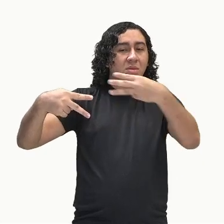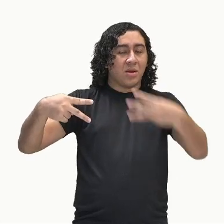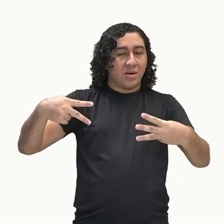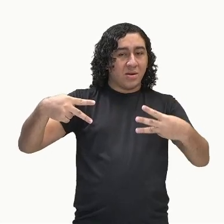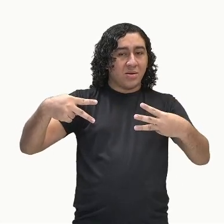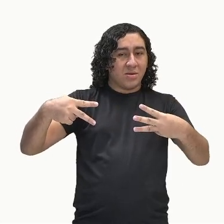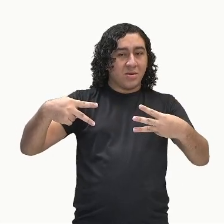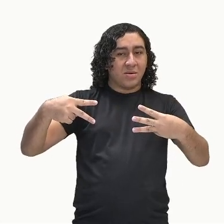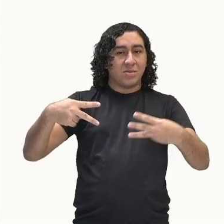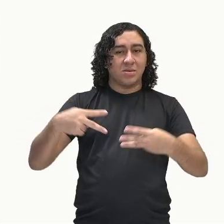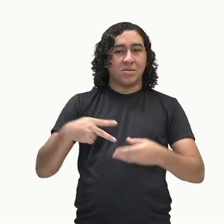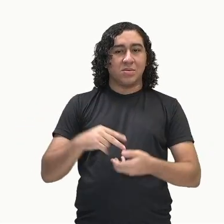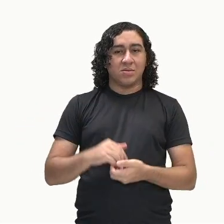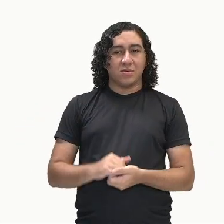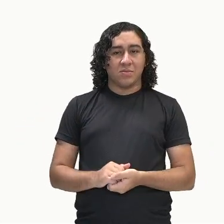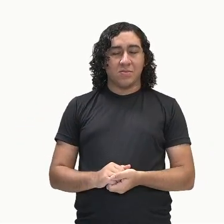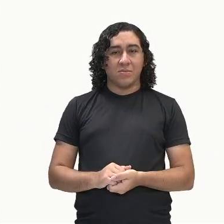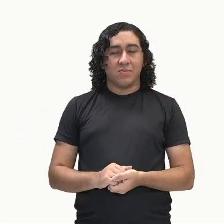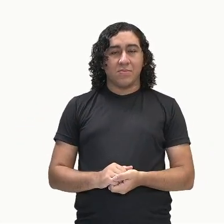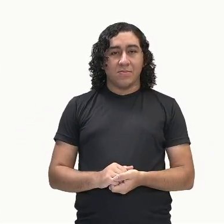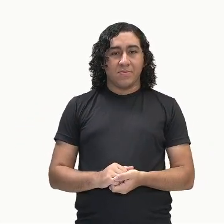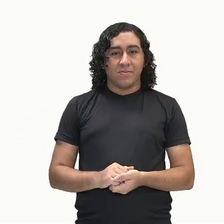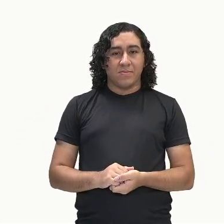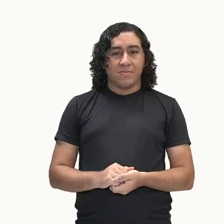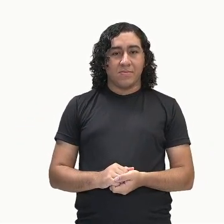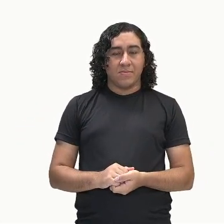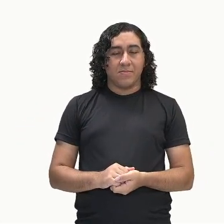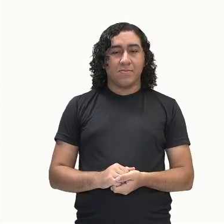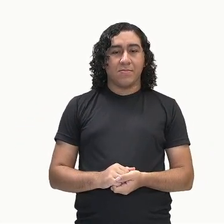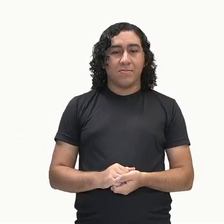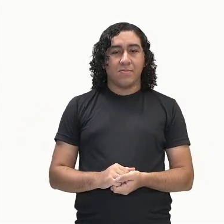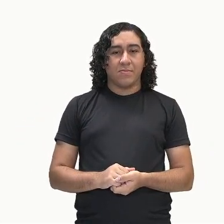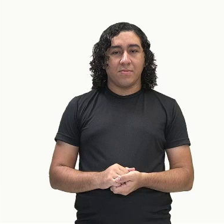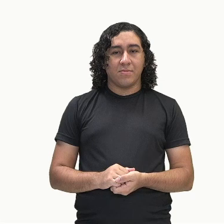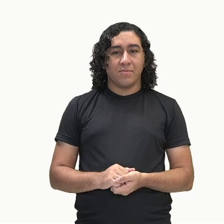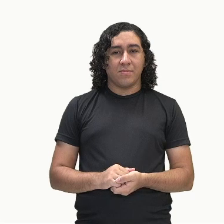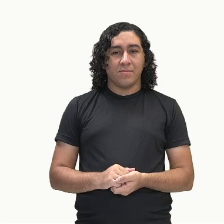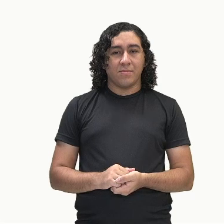o quinto termo dessa sequência é o número 13, ok?